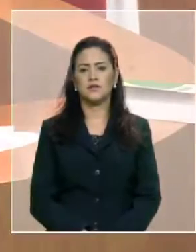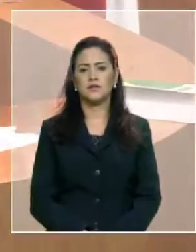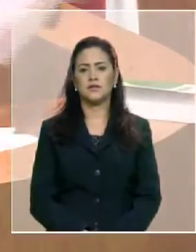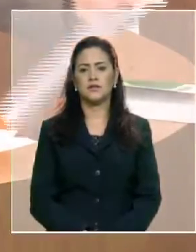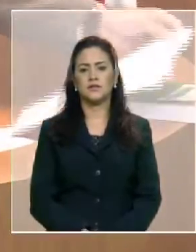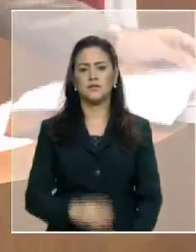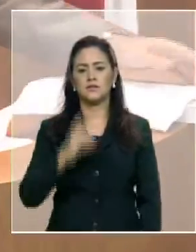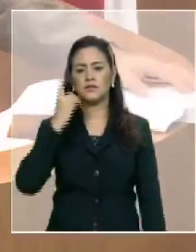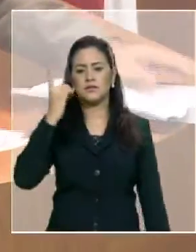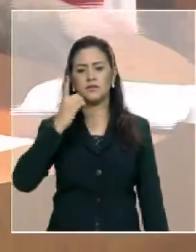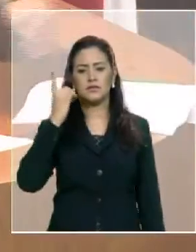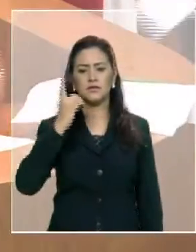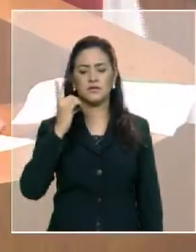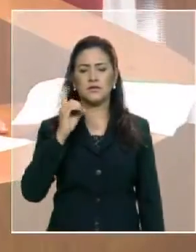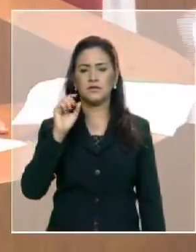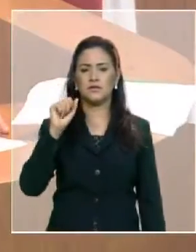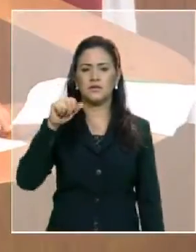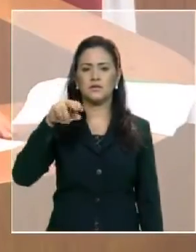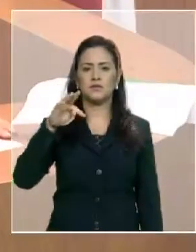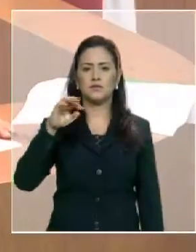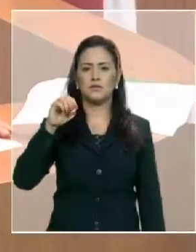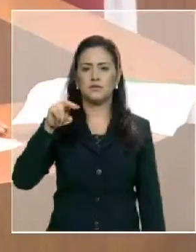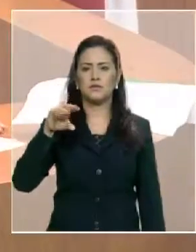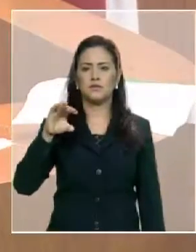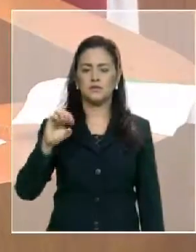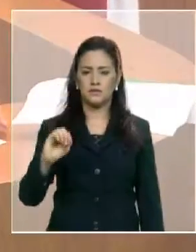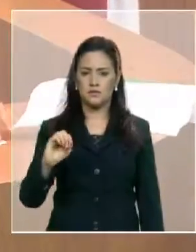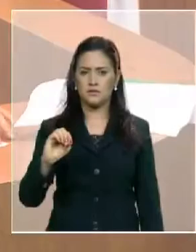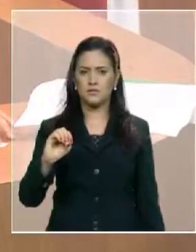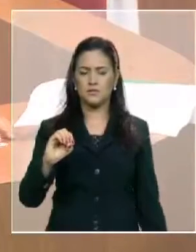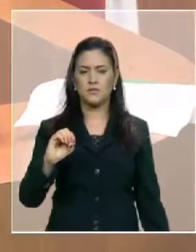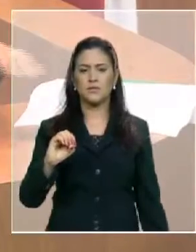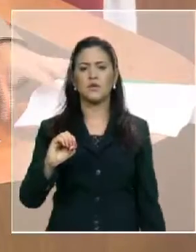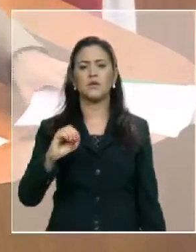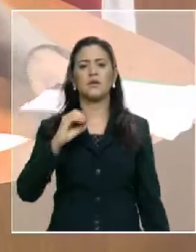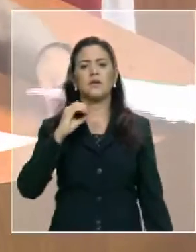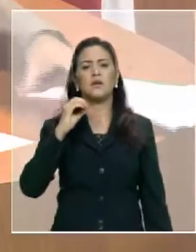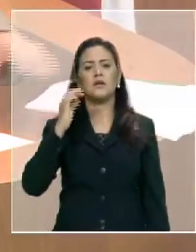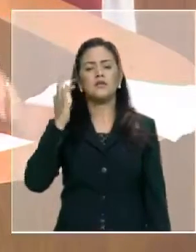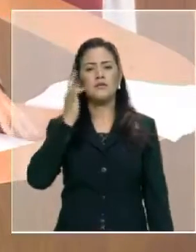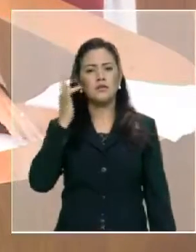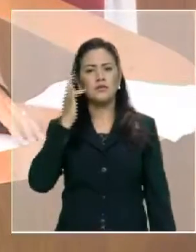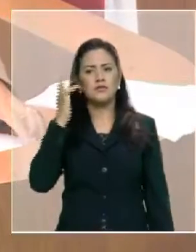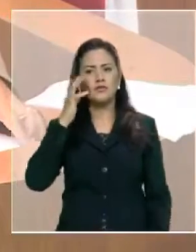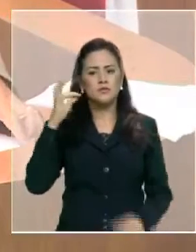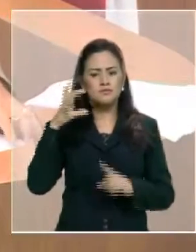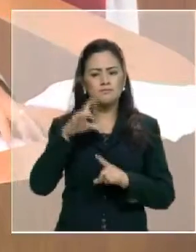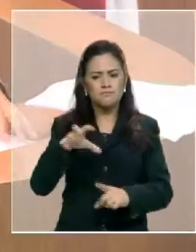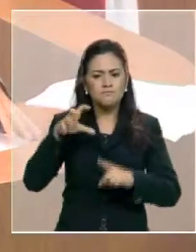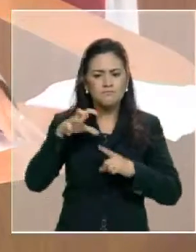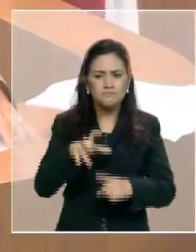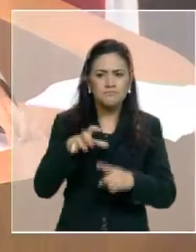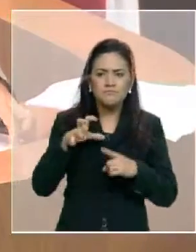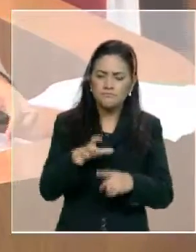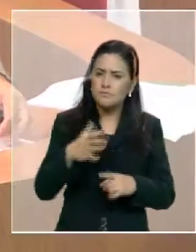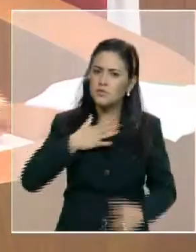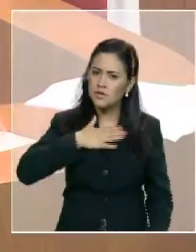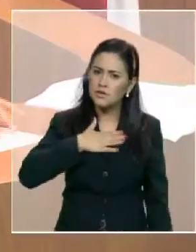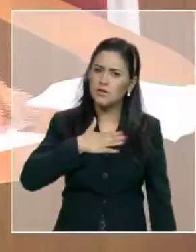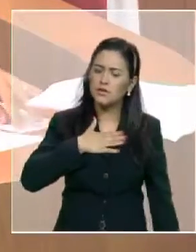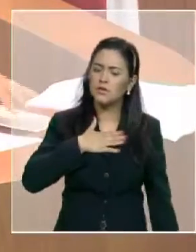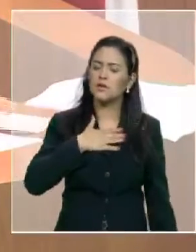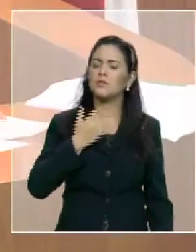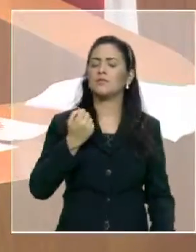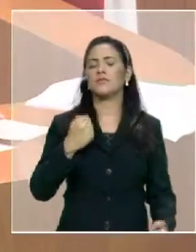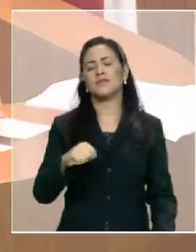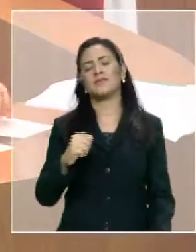Pereira, quando o governador Flávio Dino persegue o deputado Edilásio no não pagamento de suas emendas, ele tem que ver que eu